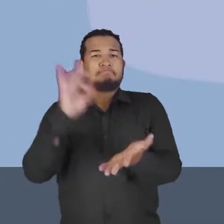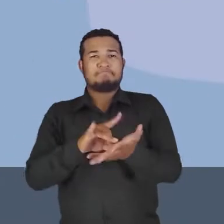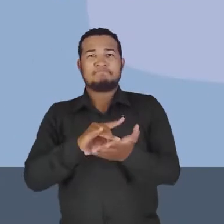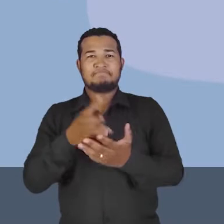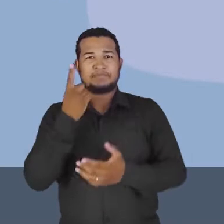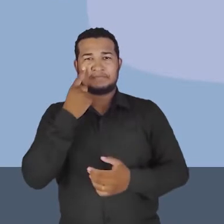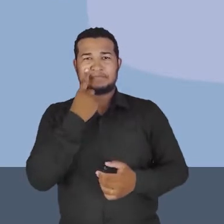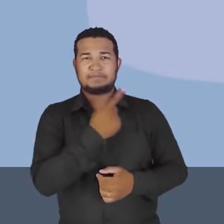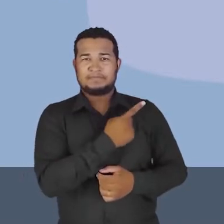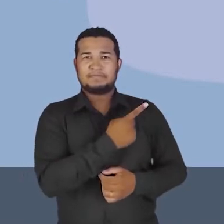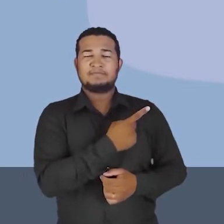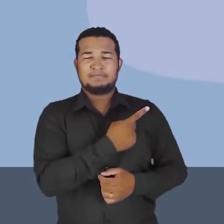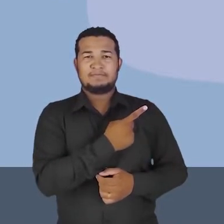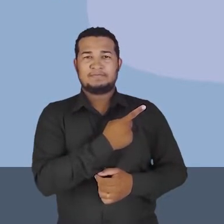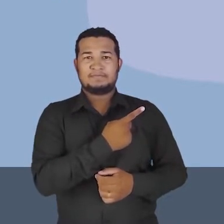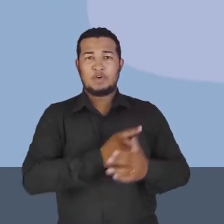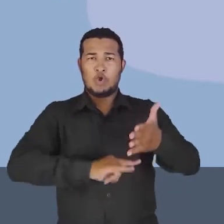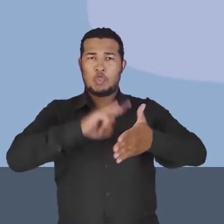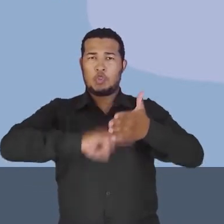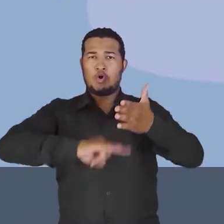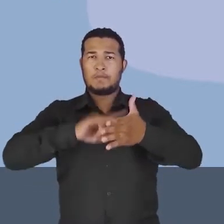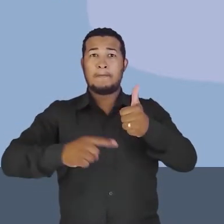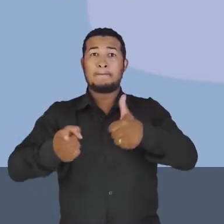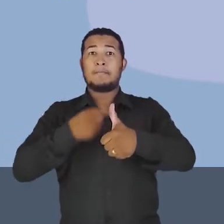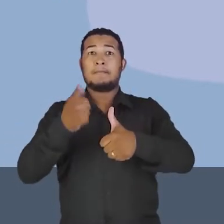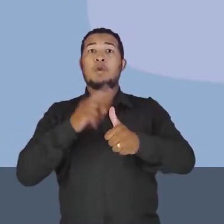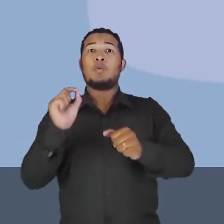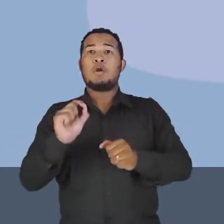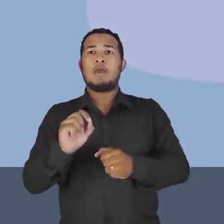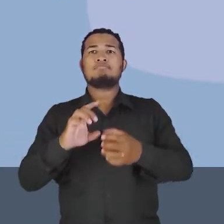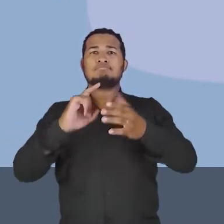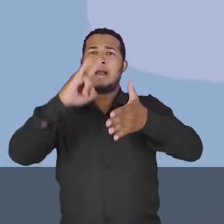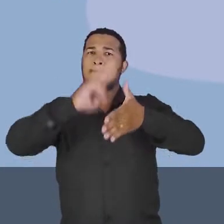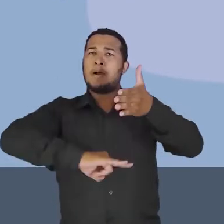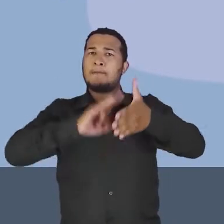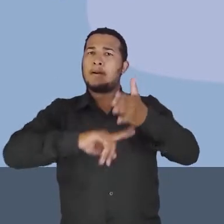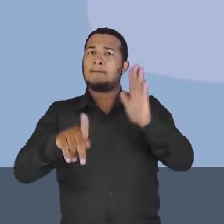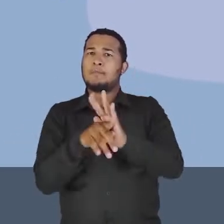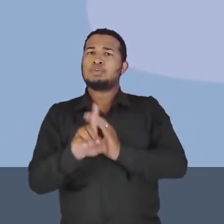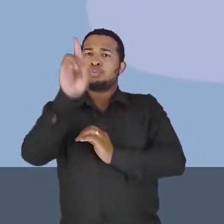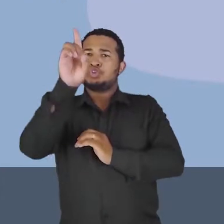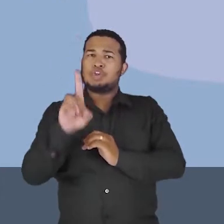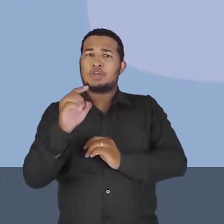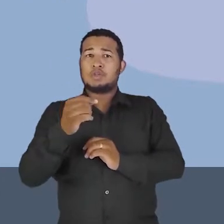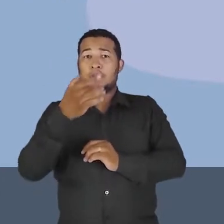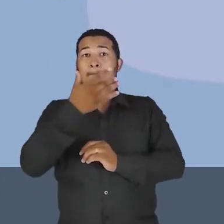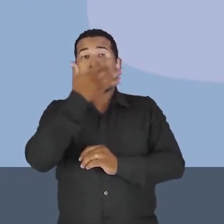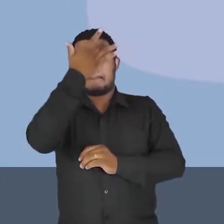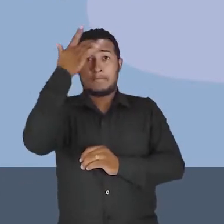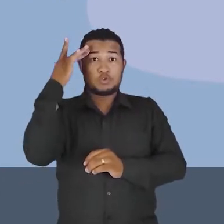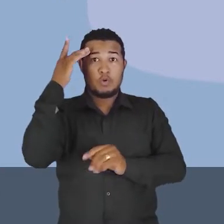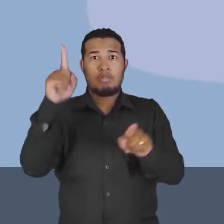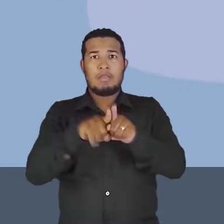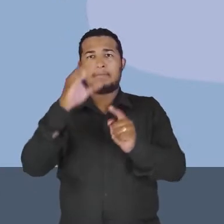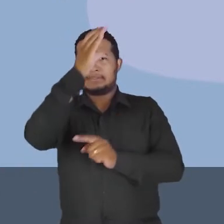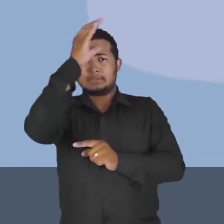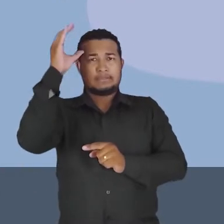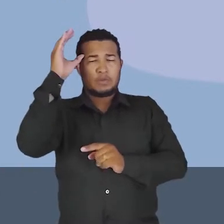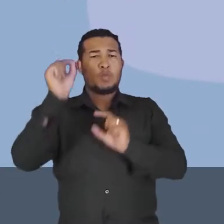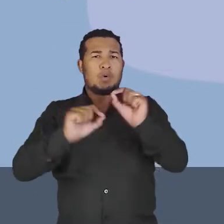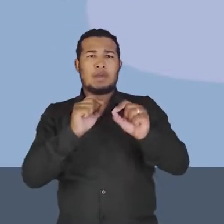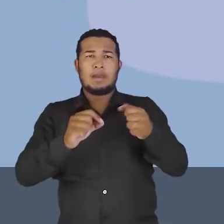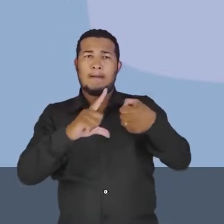aqui no slide o primeiro documento, Declaração dos Direitos do Homem e do Cidadão. Artigo 1. Os homens nascem e são